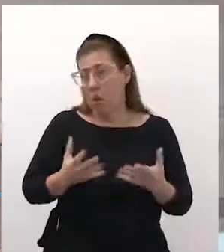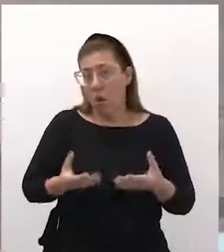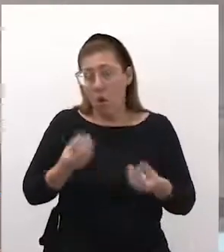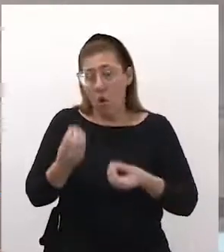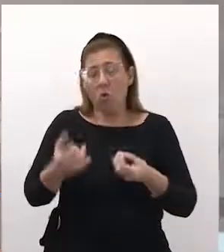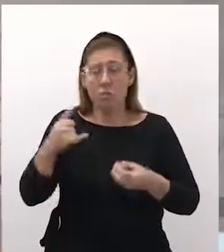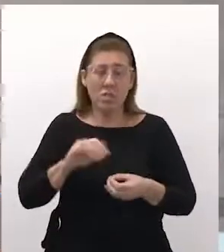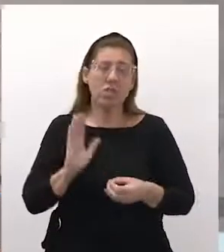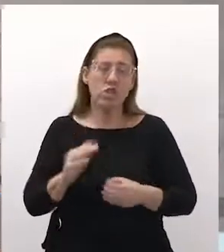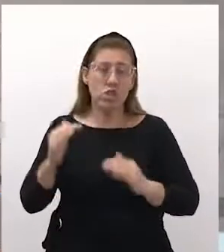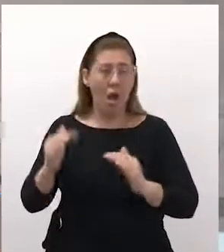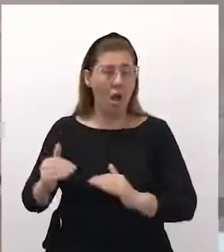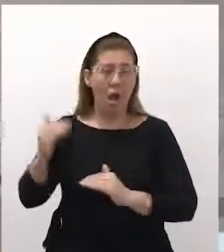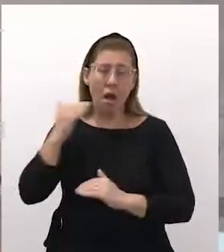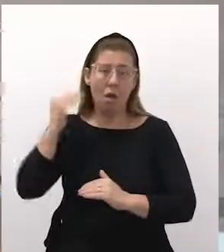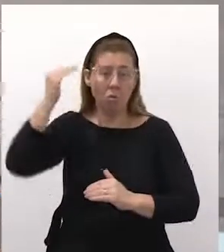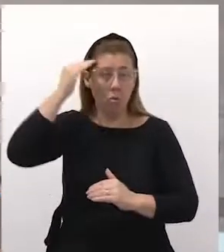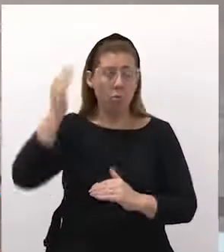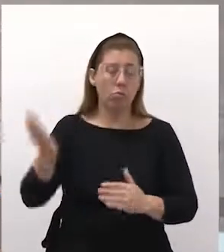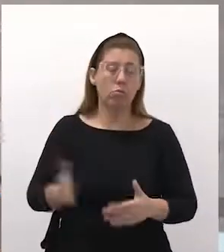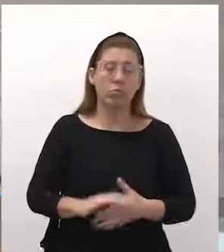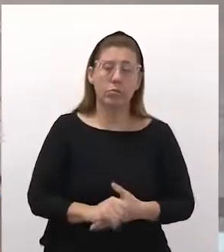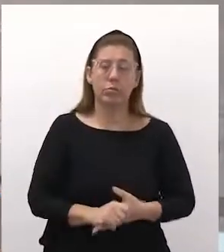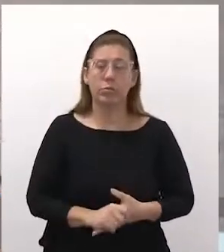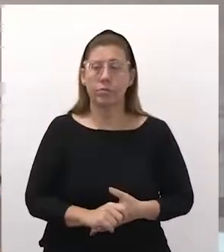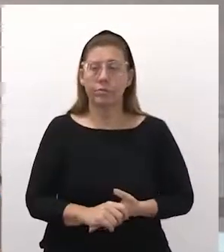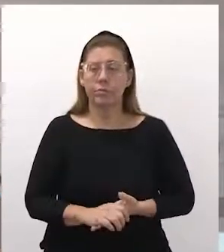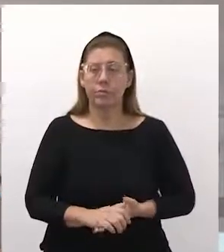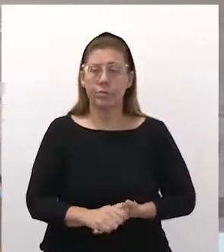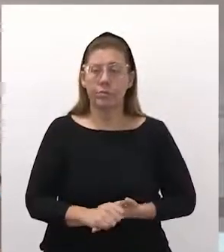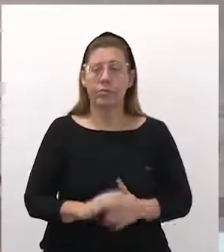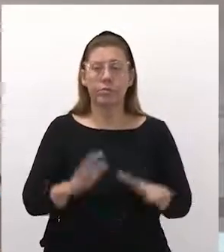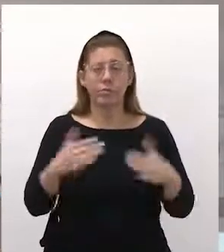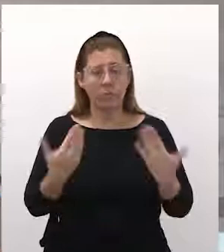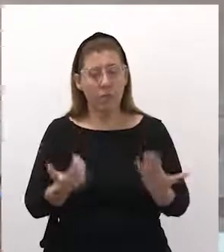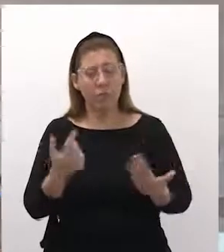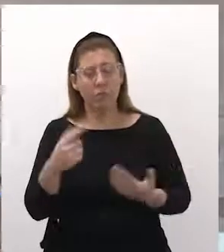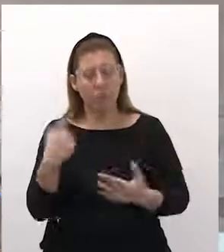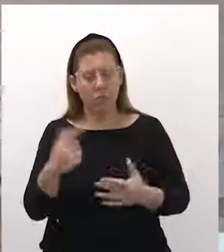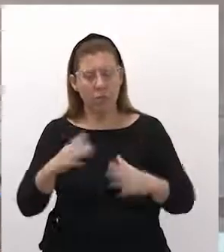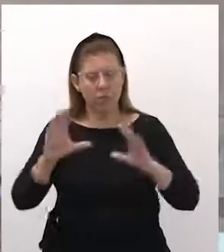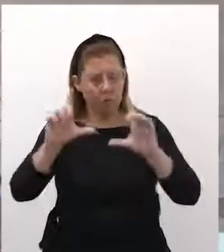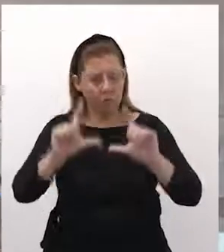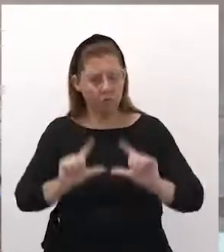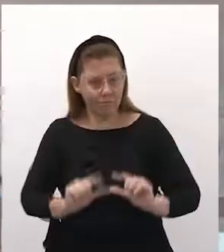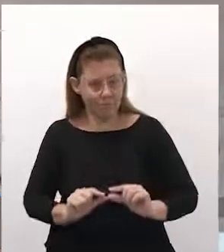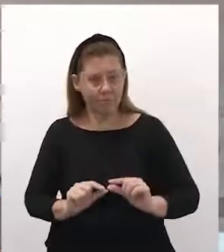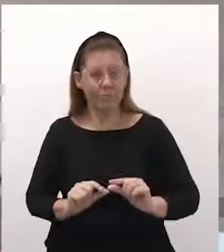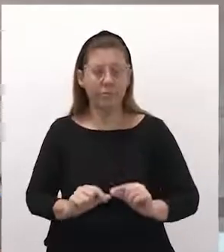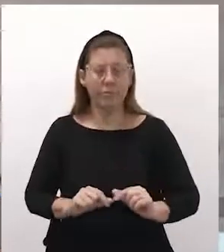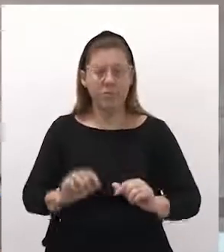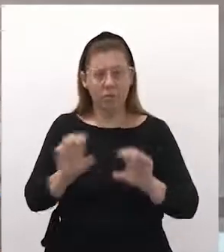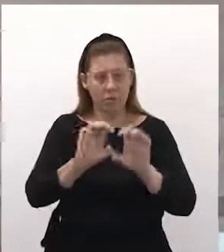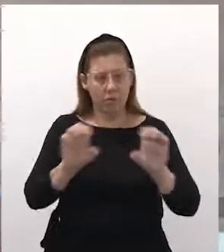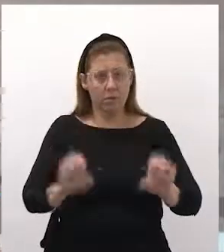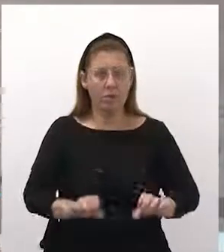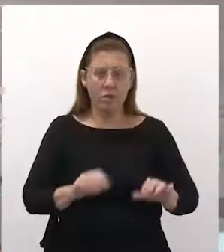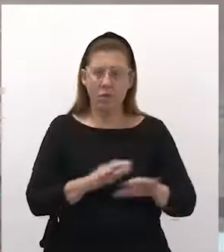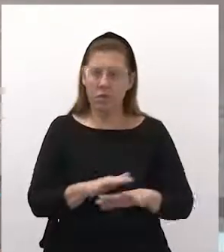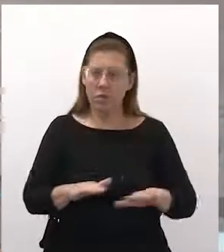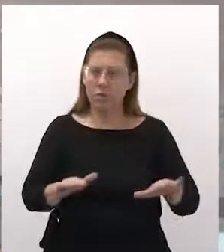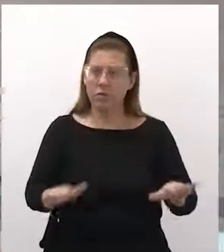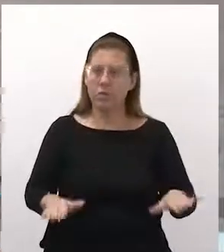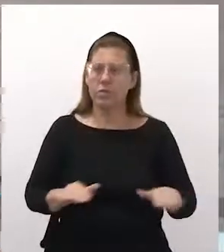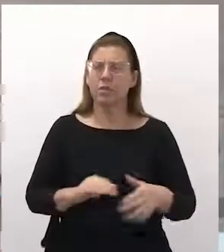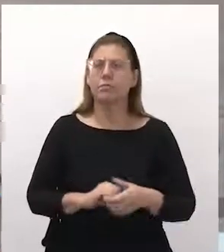que é algo... já diria a sociologia da infância, a gente está reduzindo essa categoria estrutural da infância, tirando eles